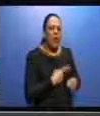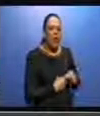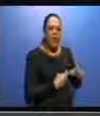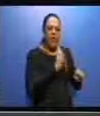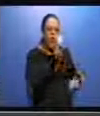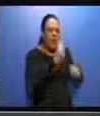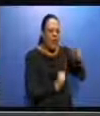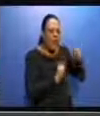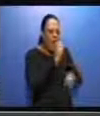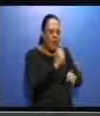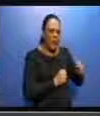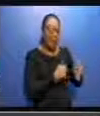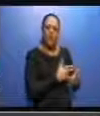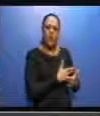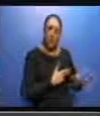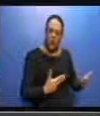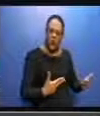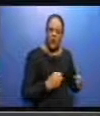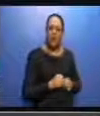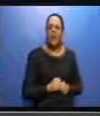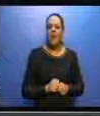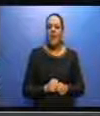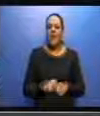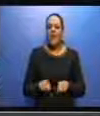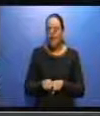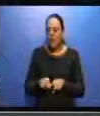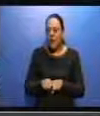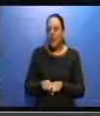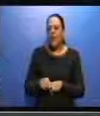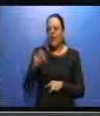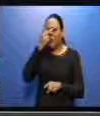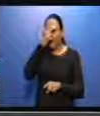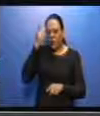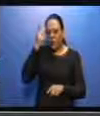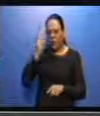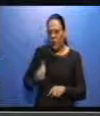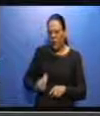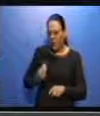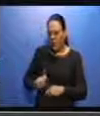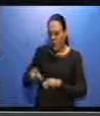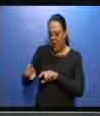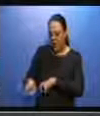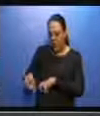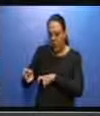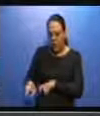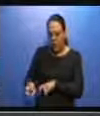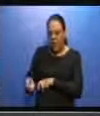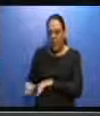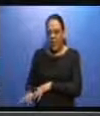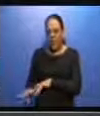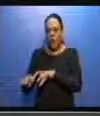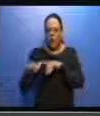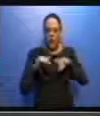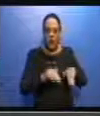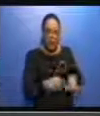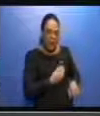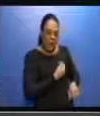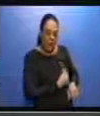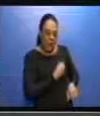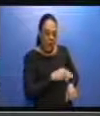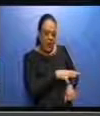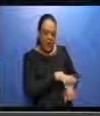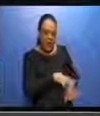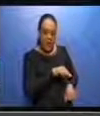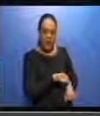êxodo rural então o termo urbanização é ele é utilizado para contrapor aí